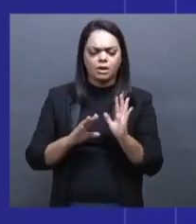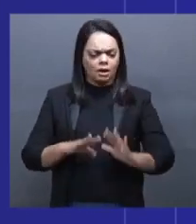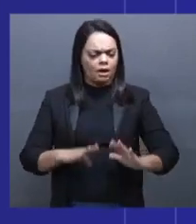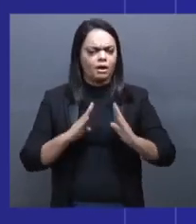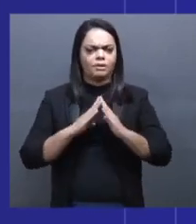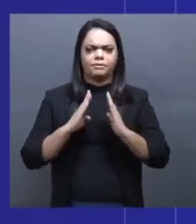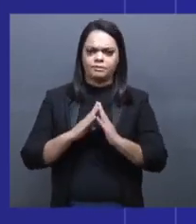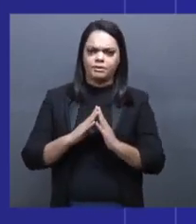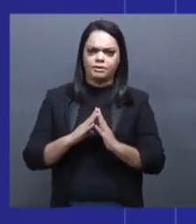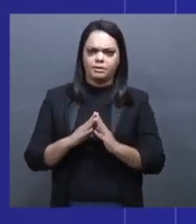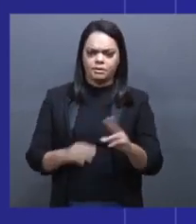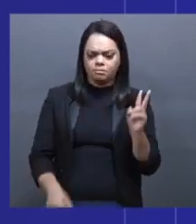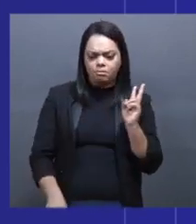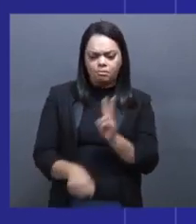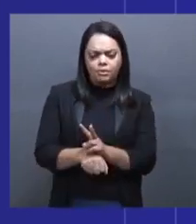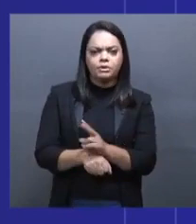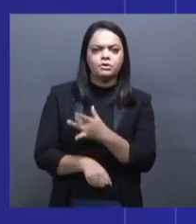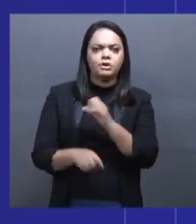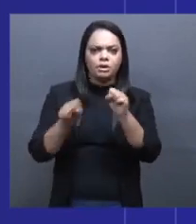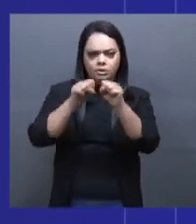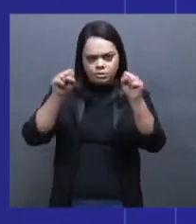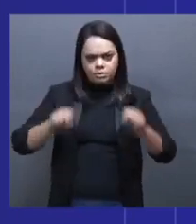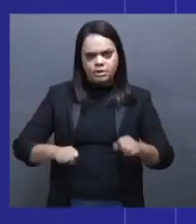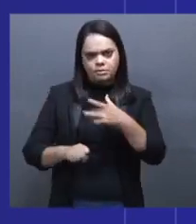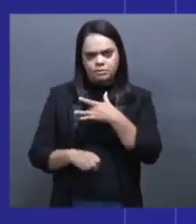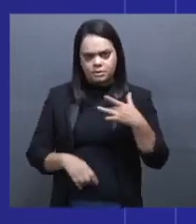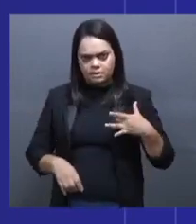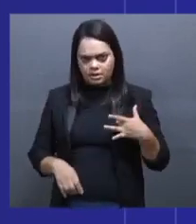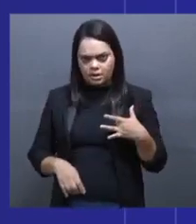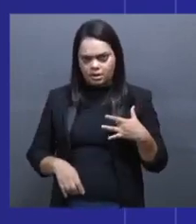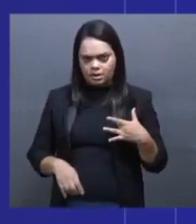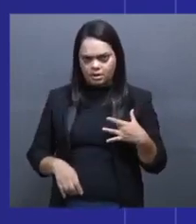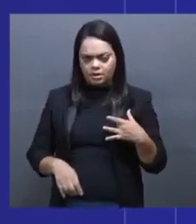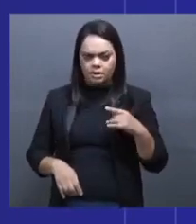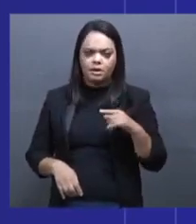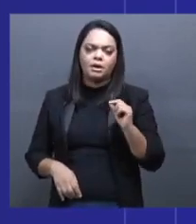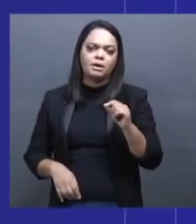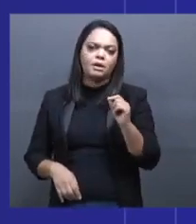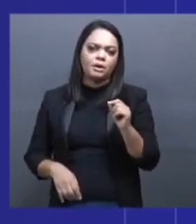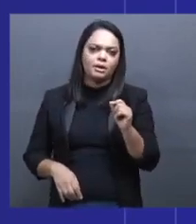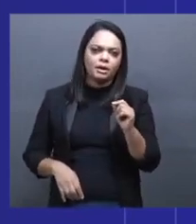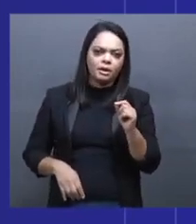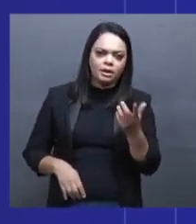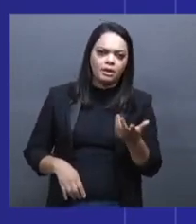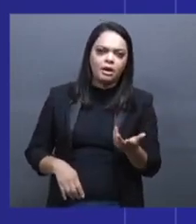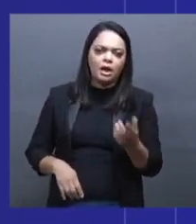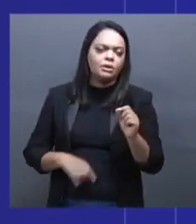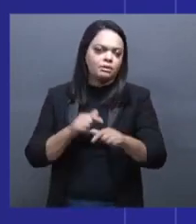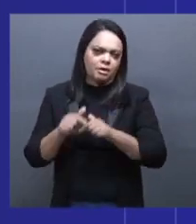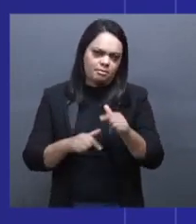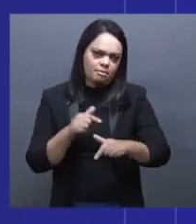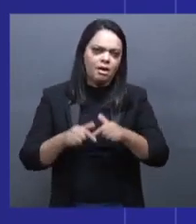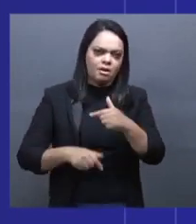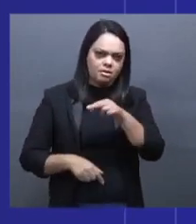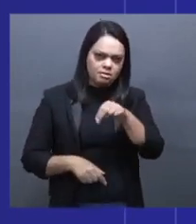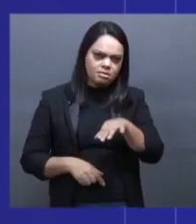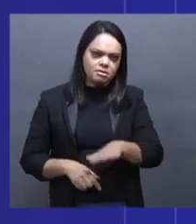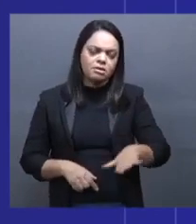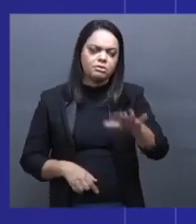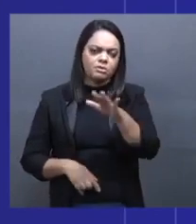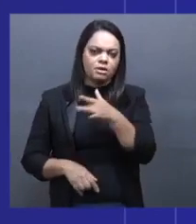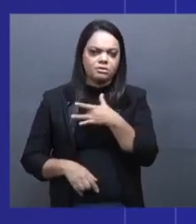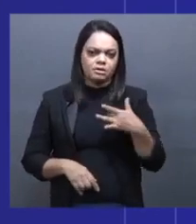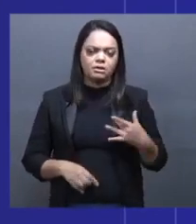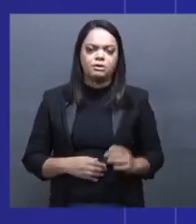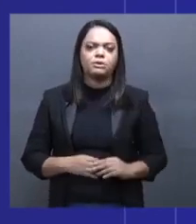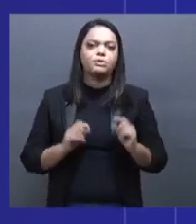em casa para proteger o sistema de saúde, que é a chamada National Health Service, a NHS, a NHS.